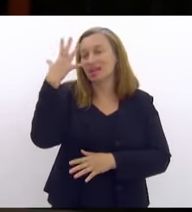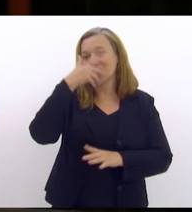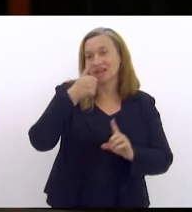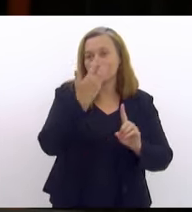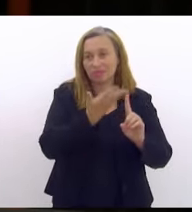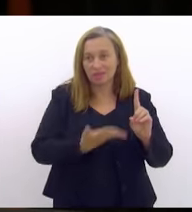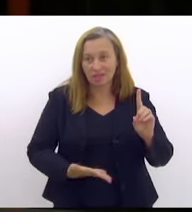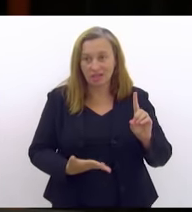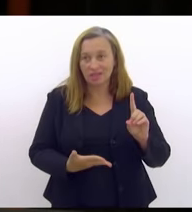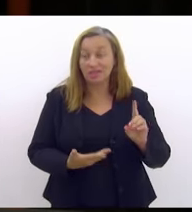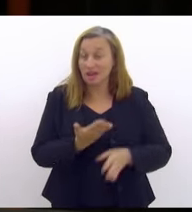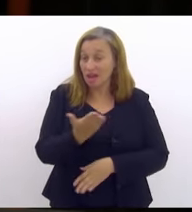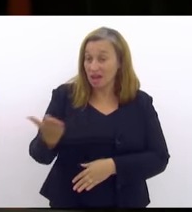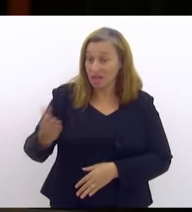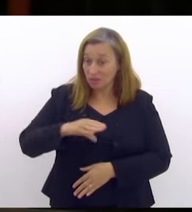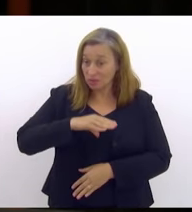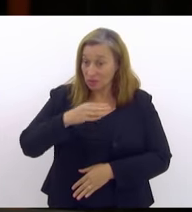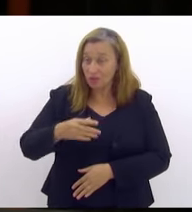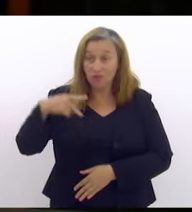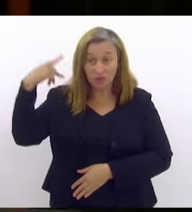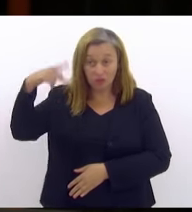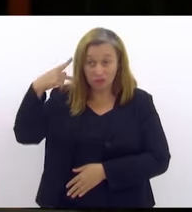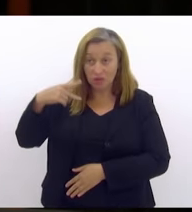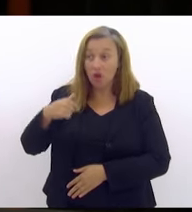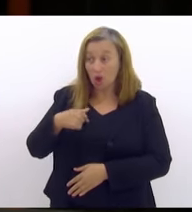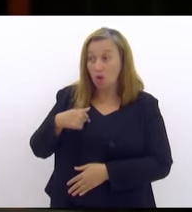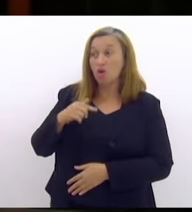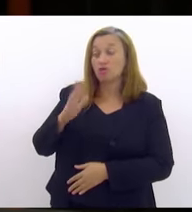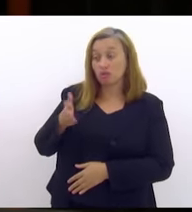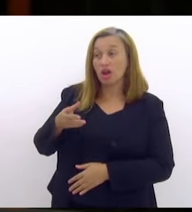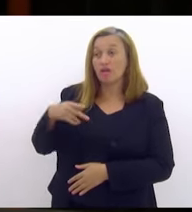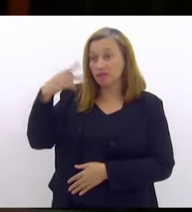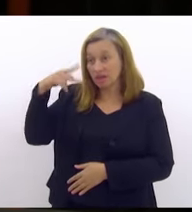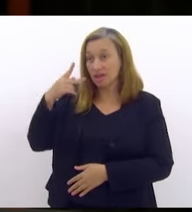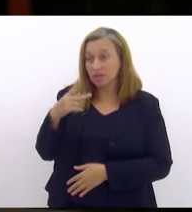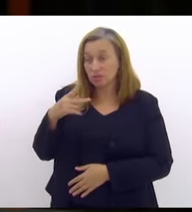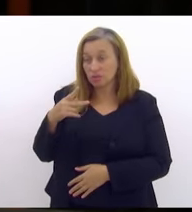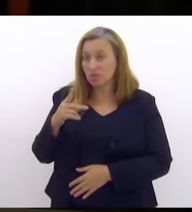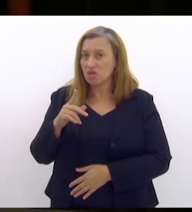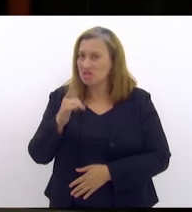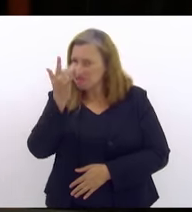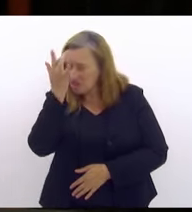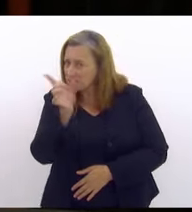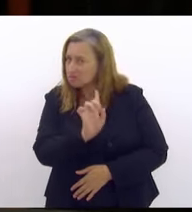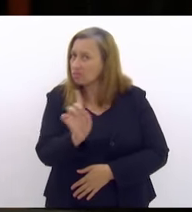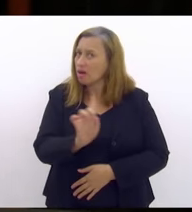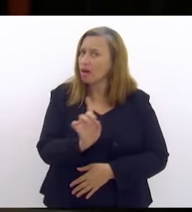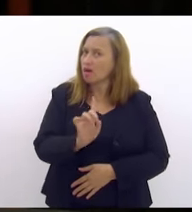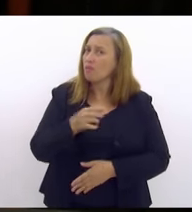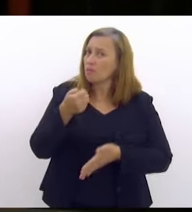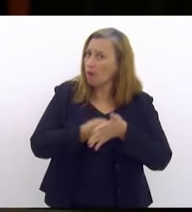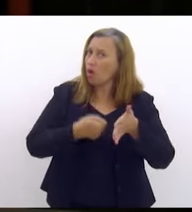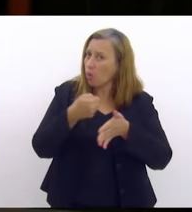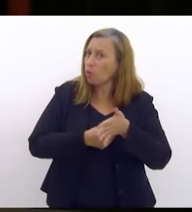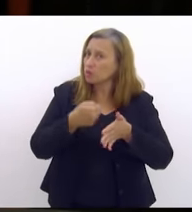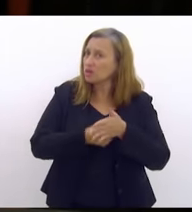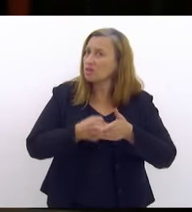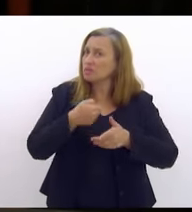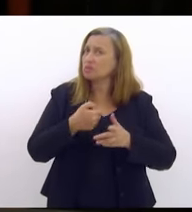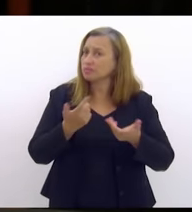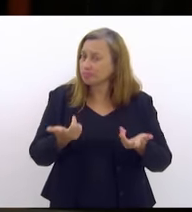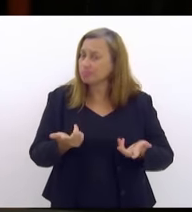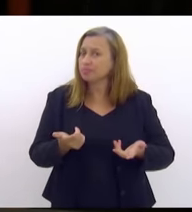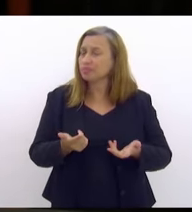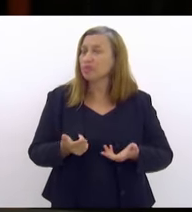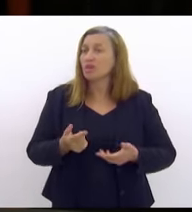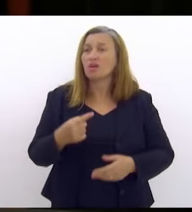esses guerreiros, aos nossos vereadores, que eu fui vereador. Ser vereador não é fácil, é uma luta, é uma guerra.